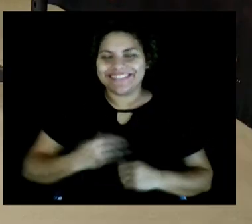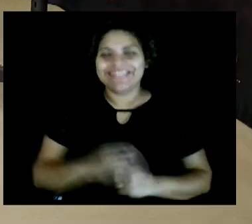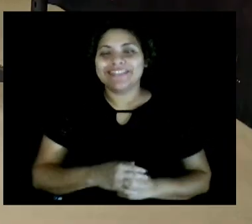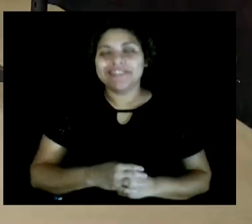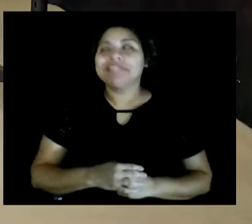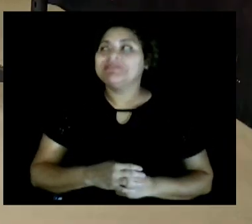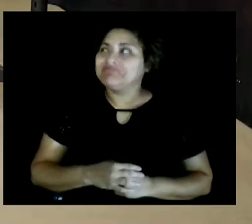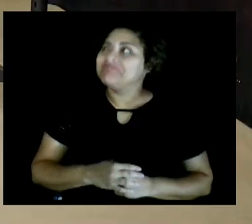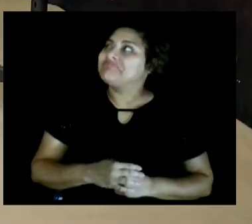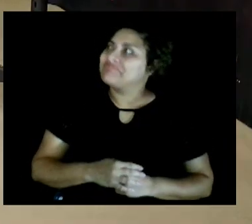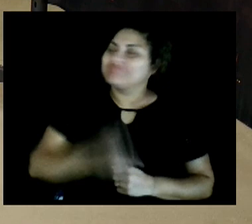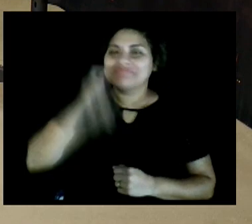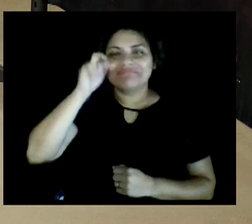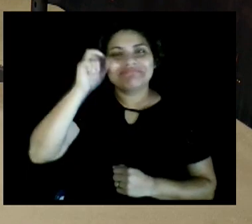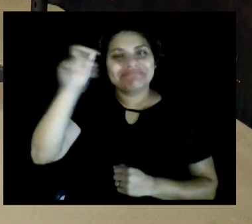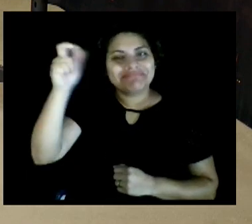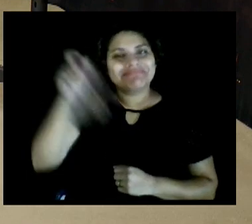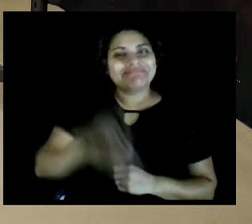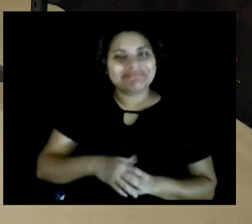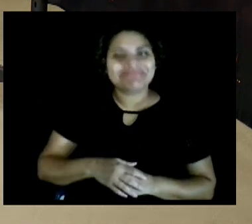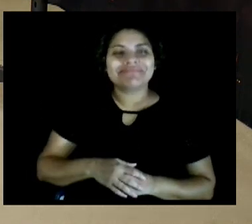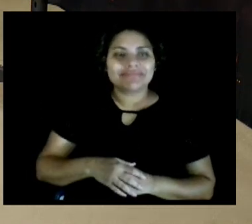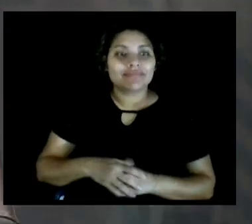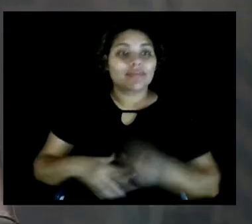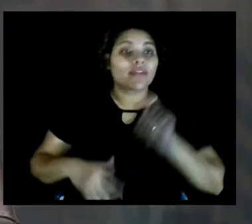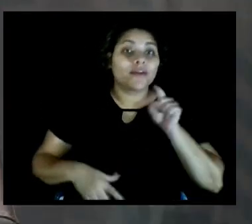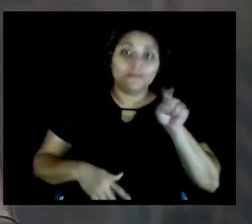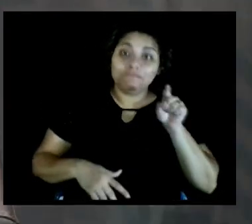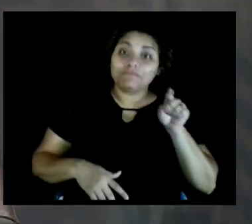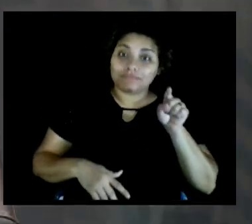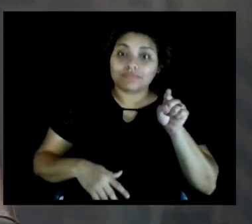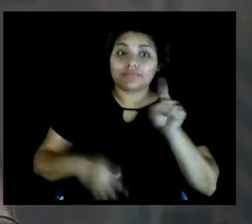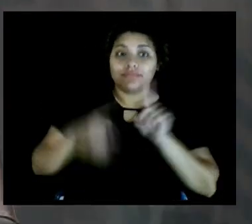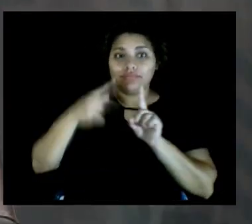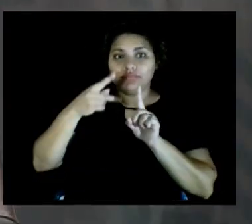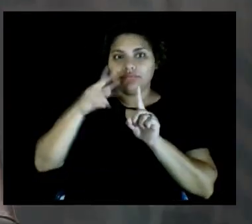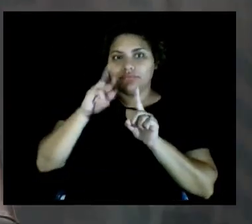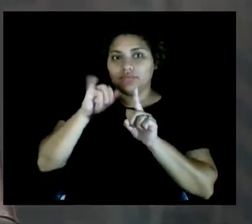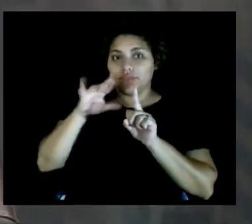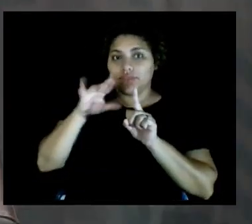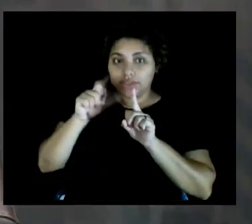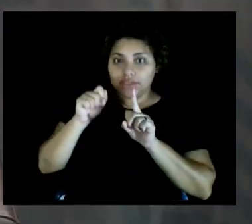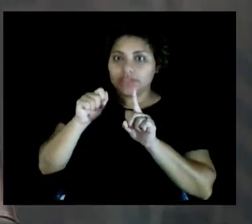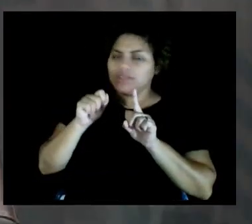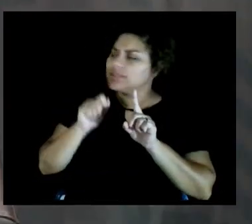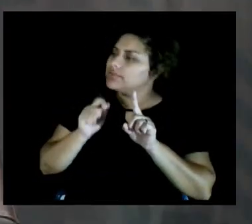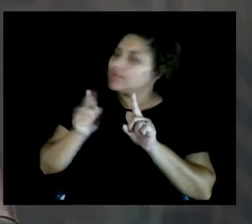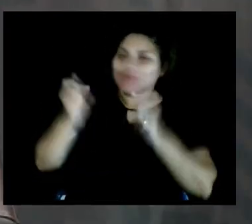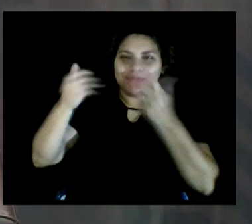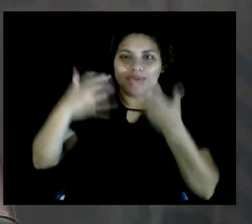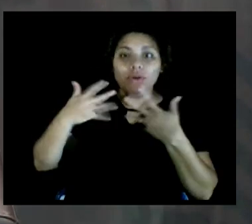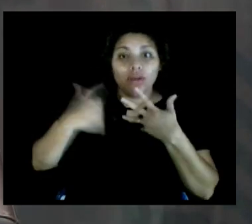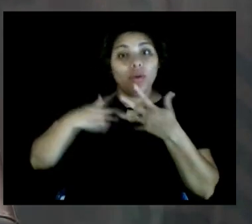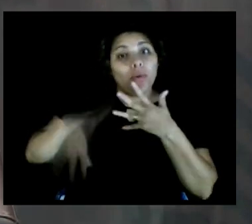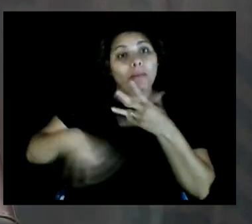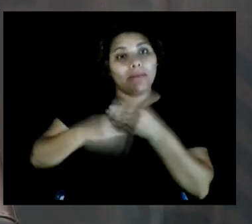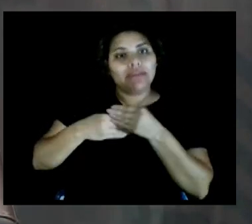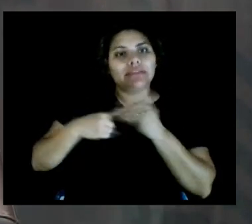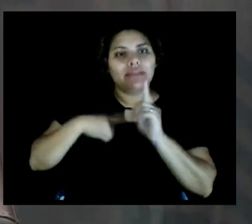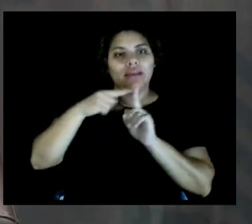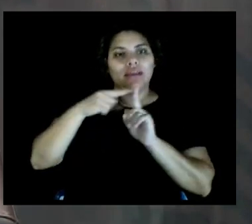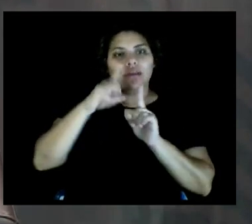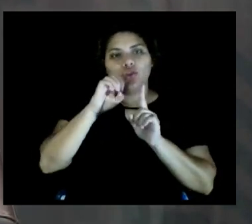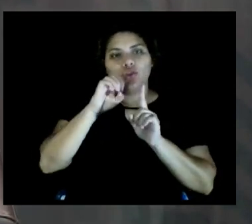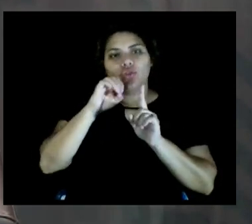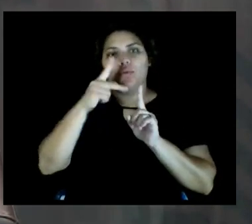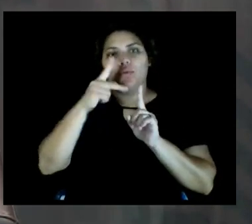pode falar. Eu só vou complementar o que a Priscila falou, sim, claro. que eu vejo por um outro olhar também. Importante. Né? Tem a dopamina, sim, mas eu vejo